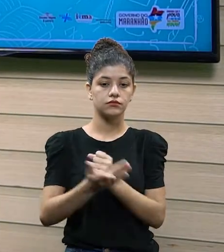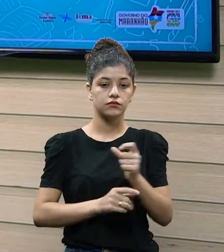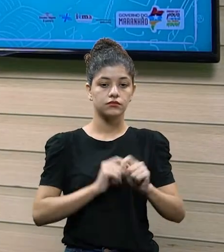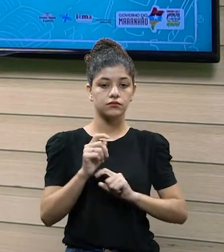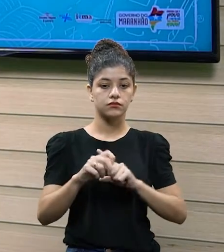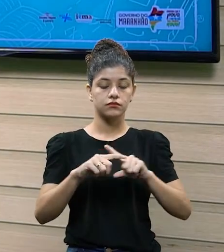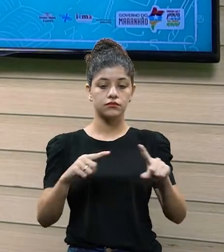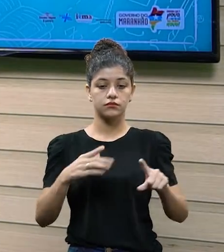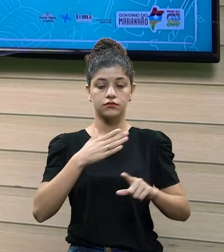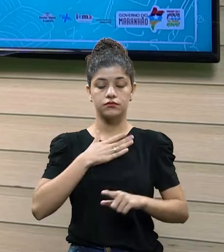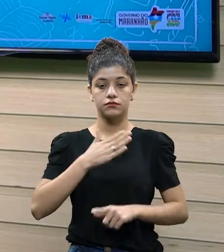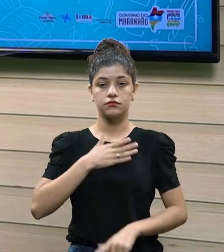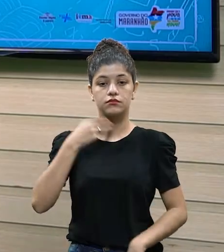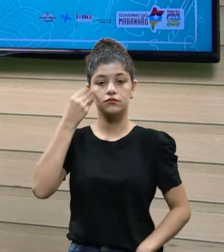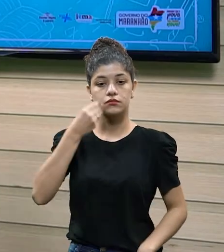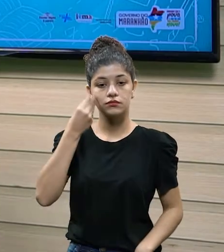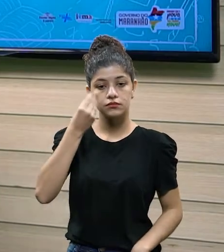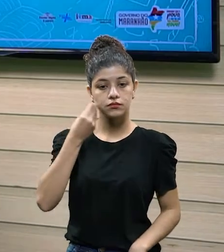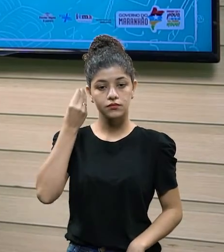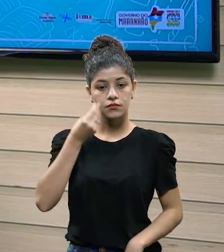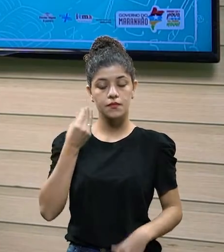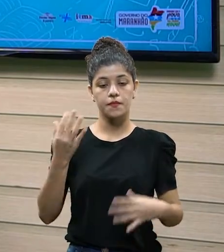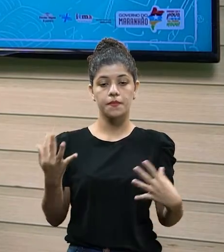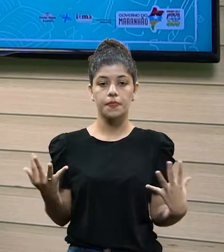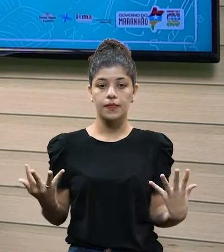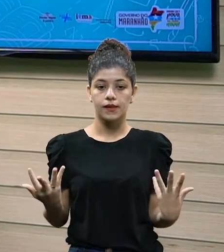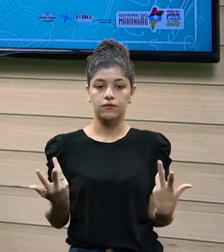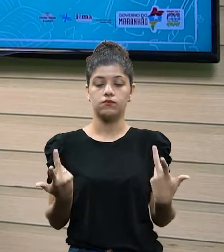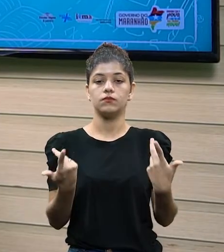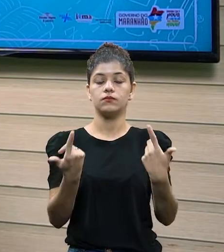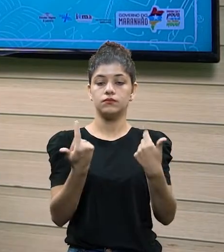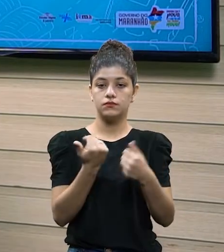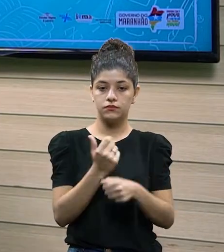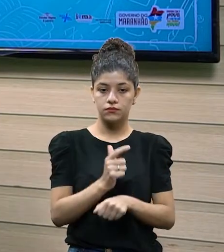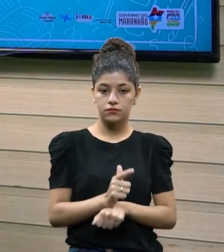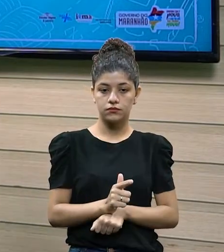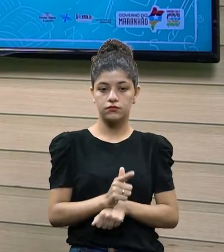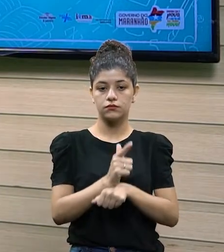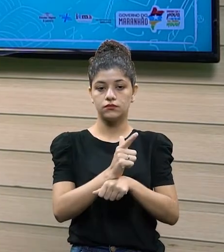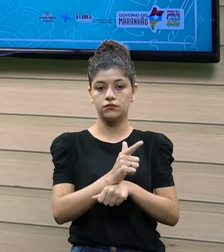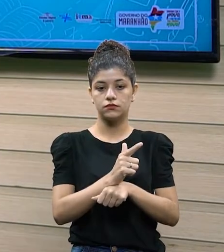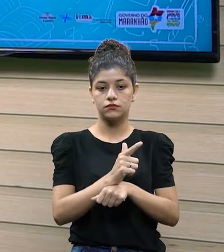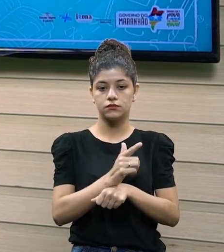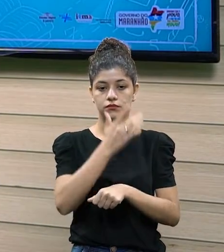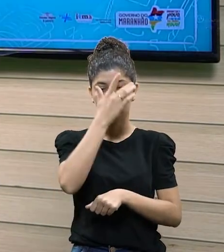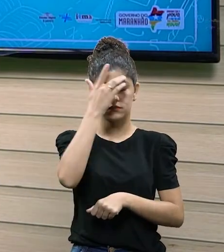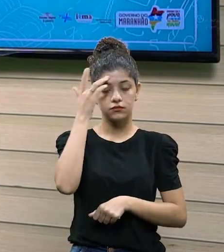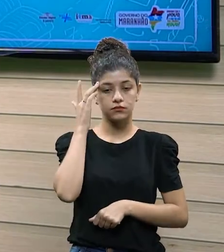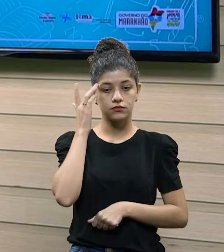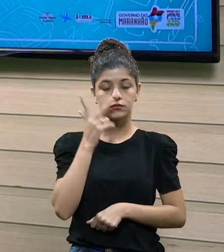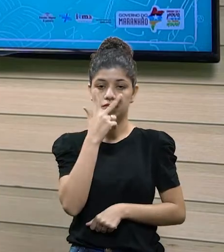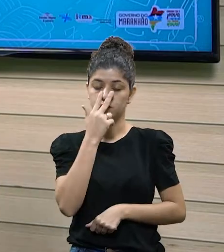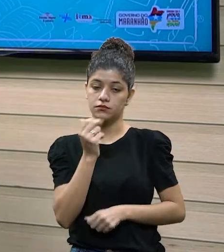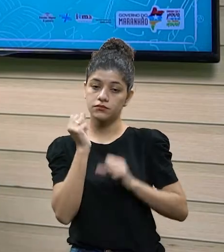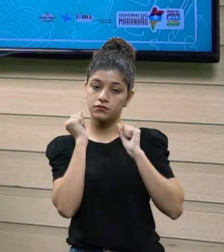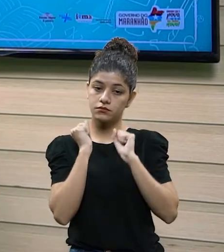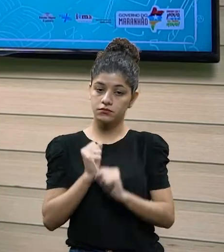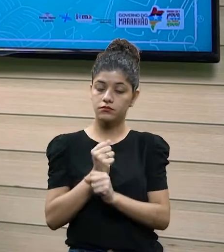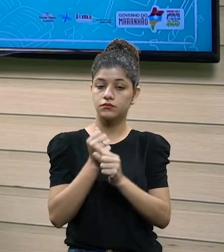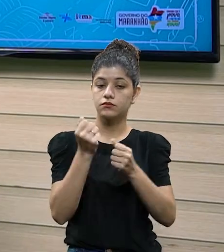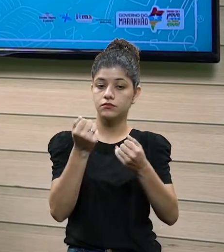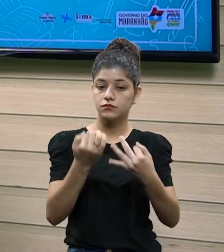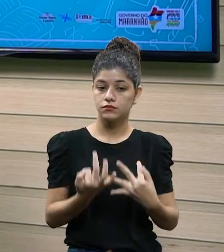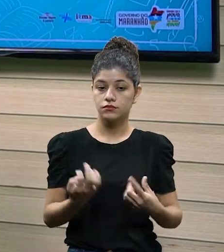minha experiência. Eu sou especialista em gestão de pessoas, e aí eu acho que eu posso muito bem falar por propriedade. Por que estudar